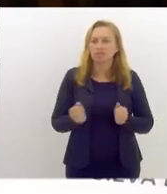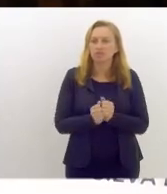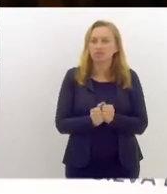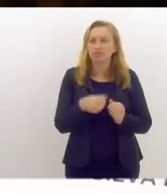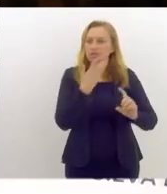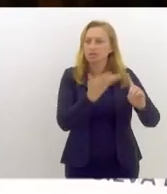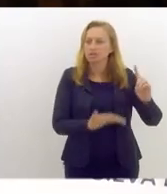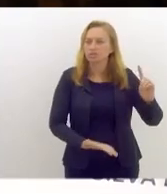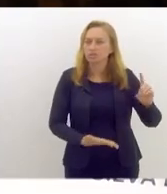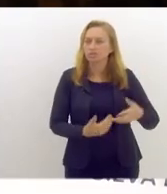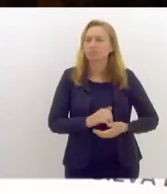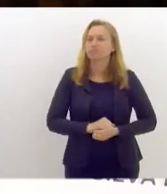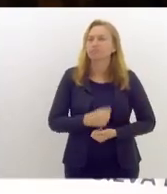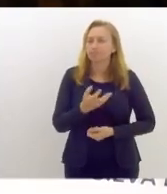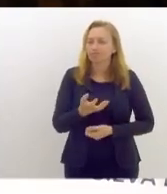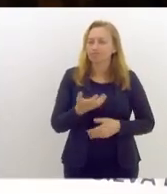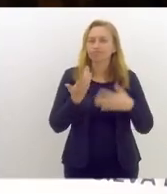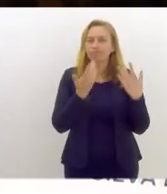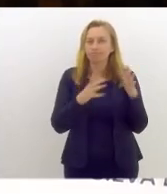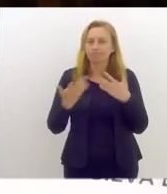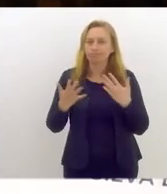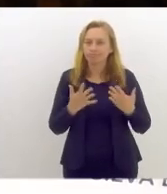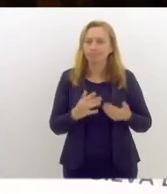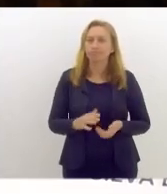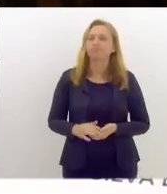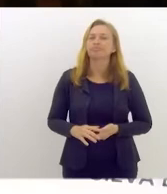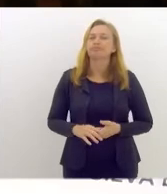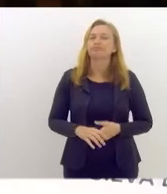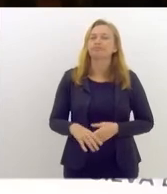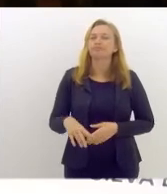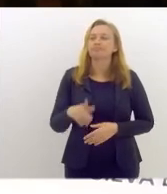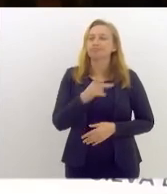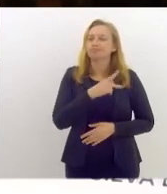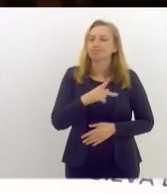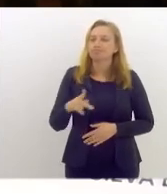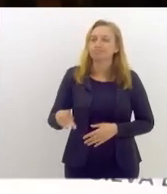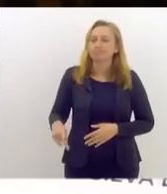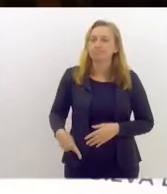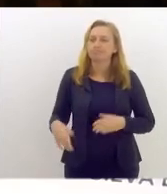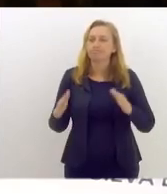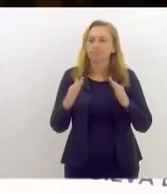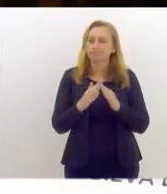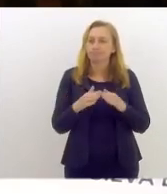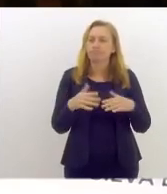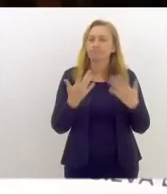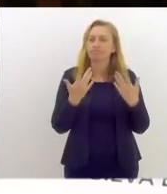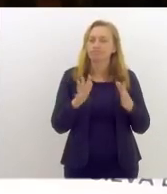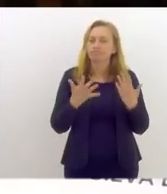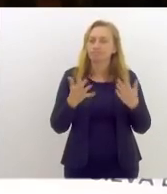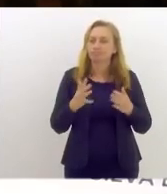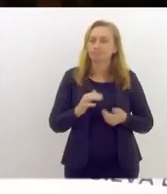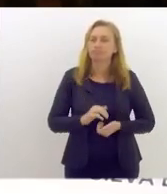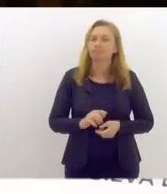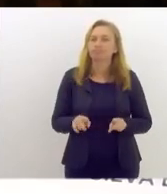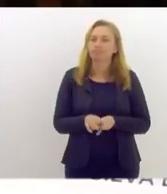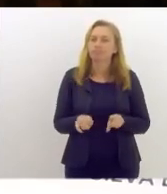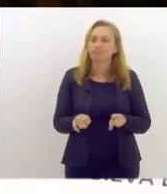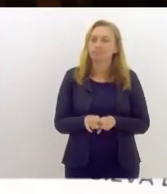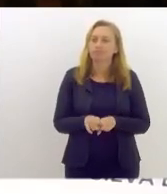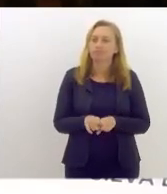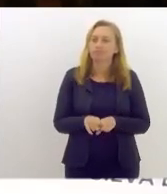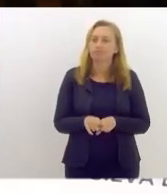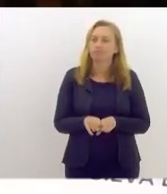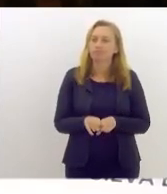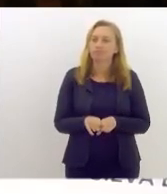solene quero cumprimentar Presidente desta casa e cumprimentando André